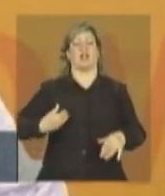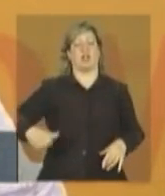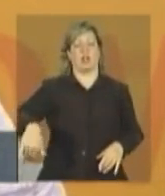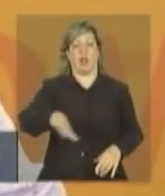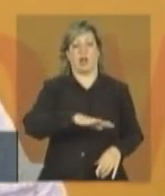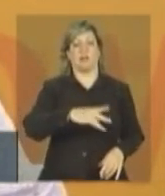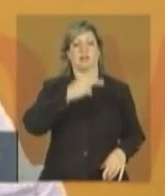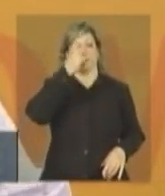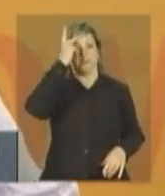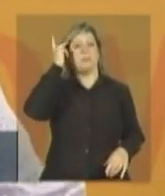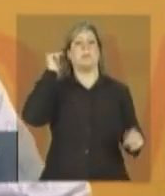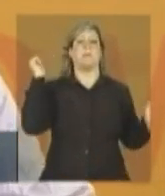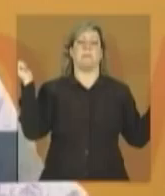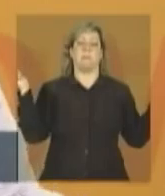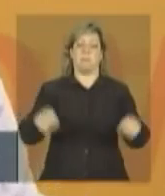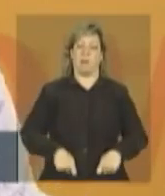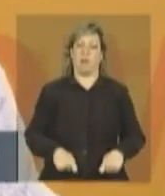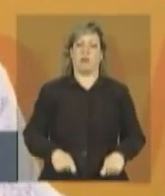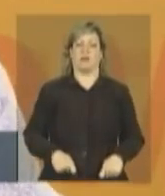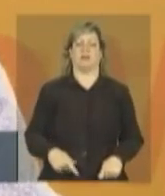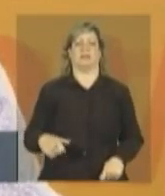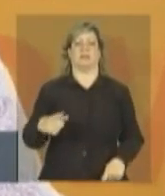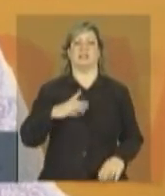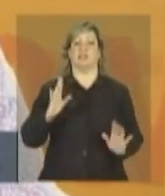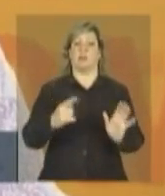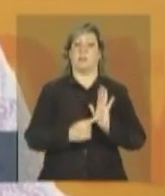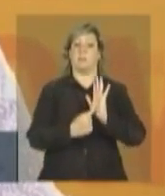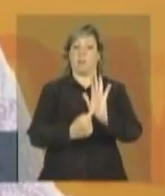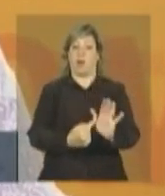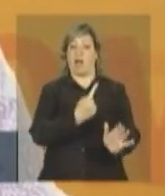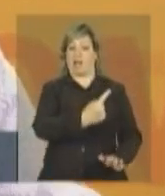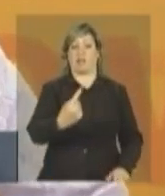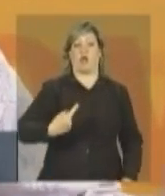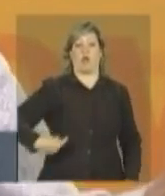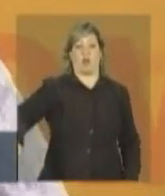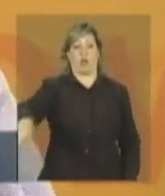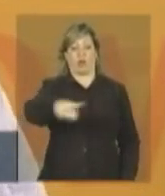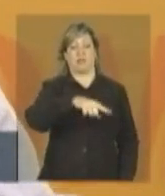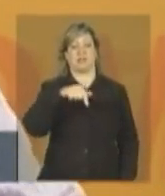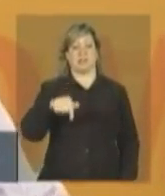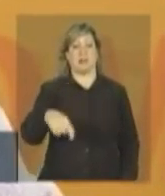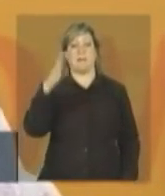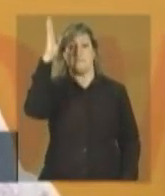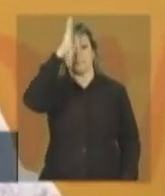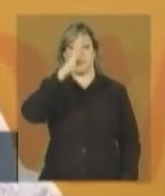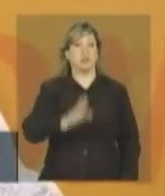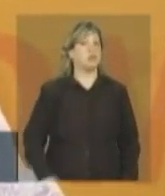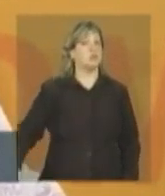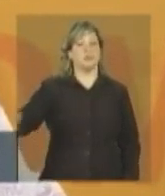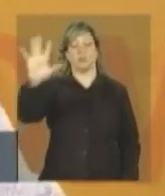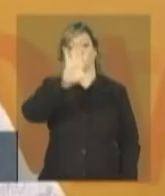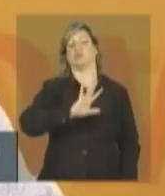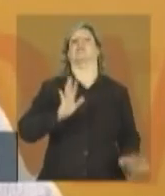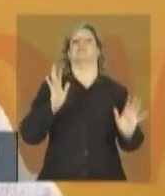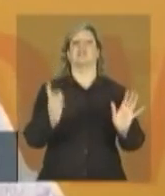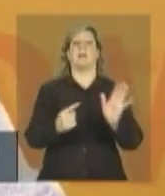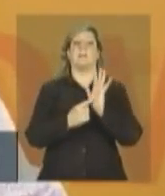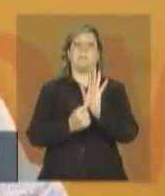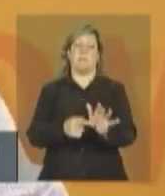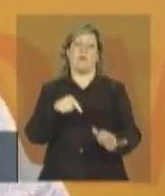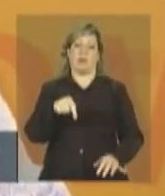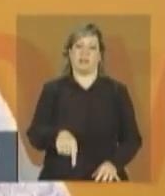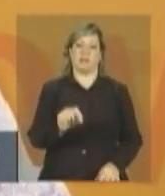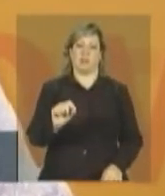somos capazes, e já demonstramos isso, cada um de nós aqui, o Brasil demonstrou isso.